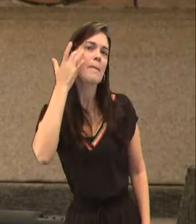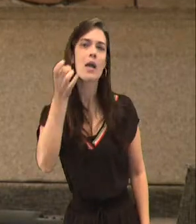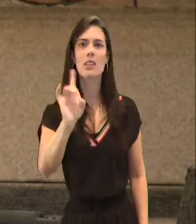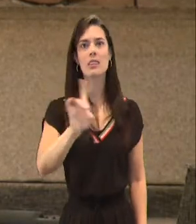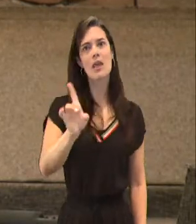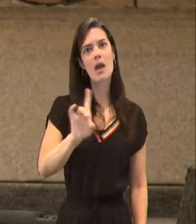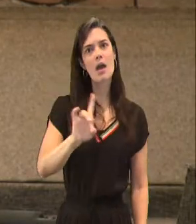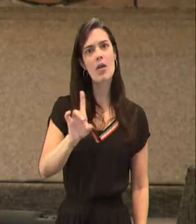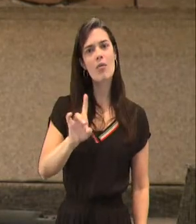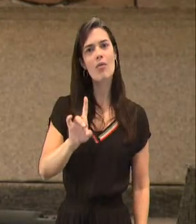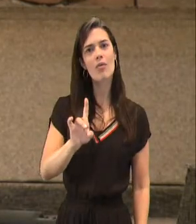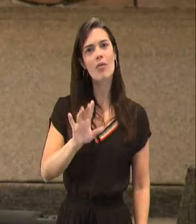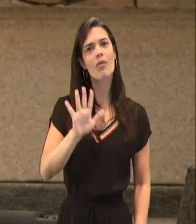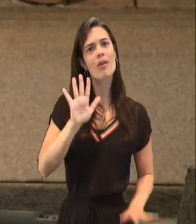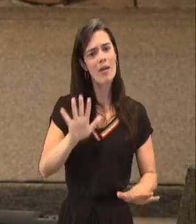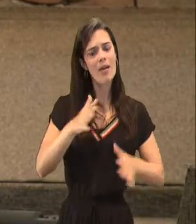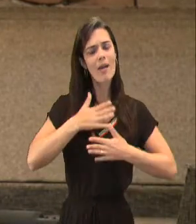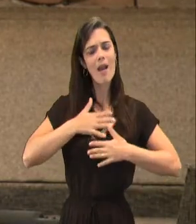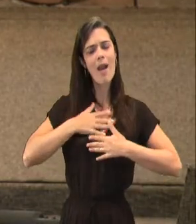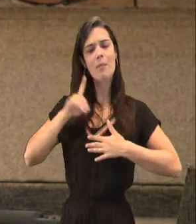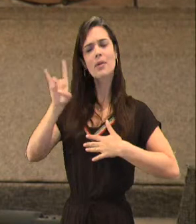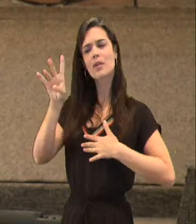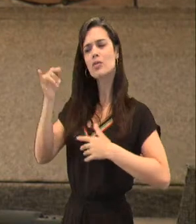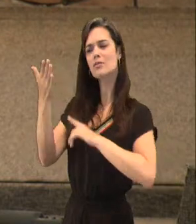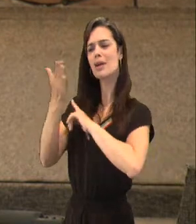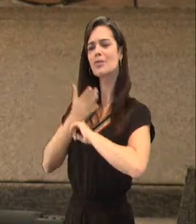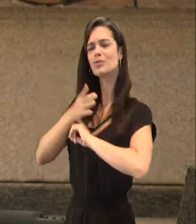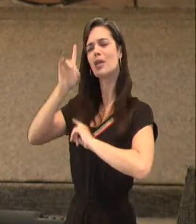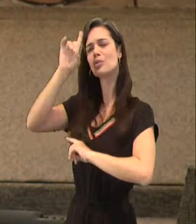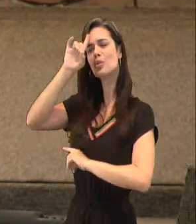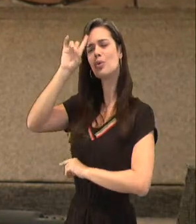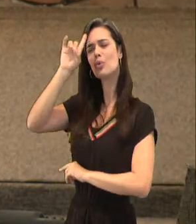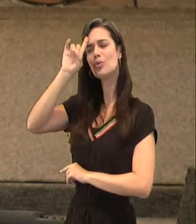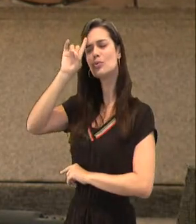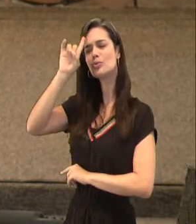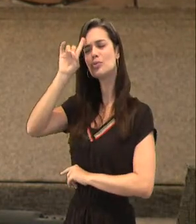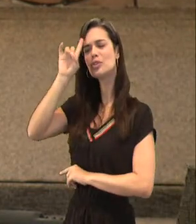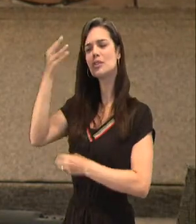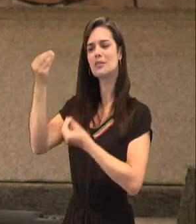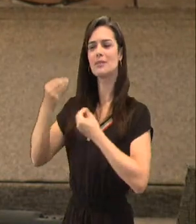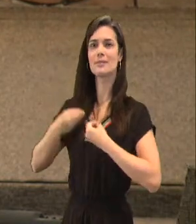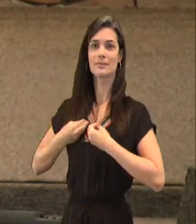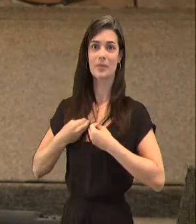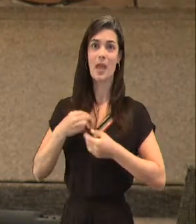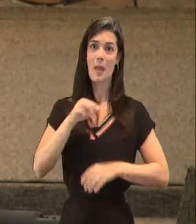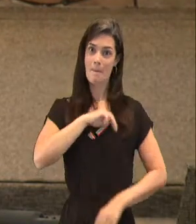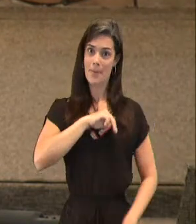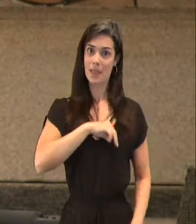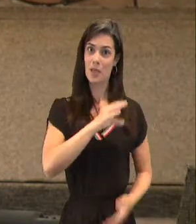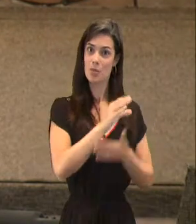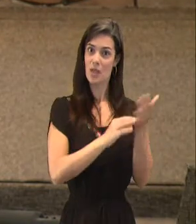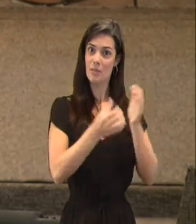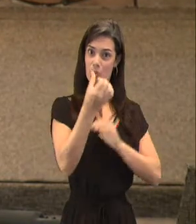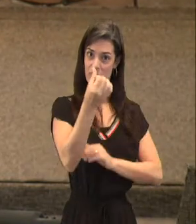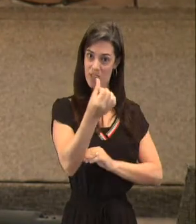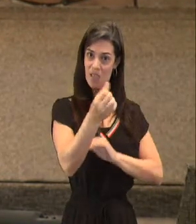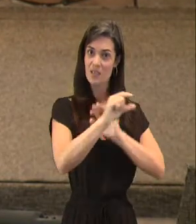mencionar mais à frente, ainda nesse momento do Sermão do Monte. Jesus vai mencionar, Mateus capítulo 6, no